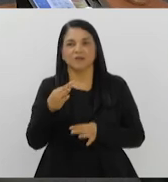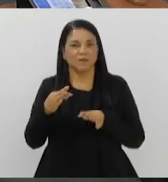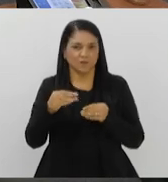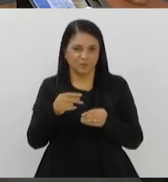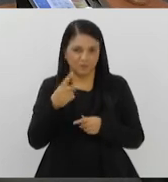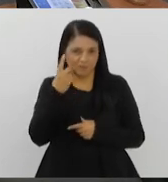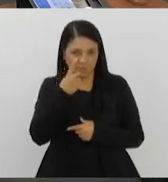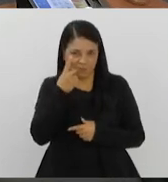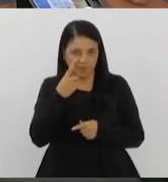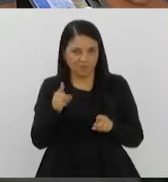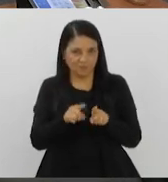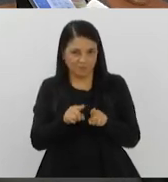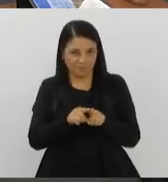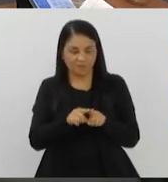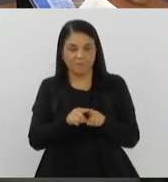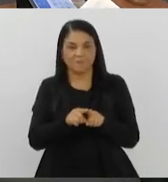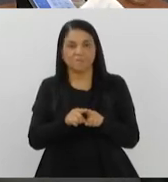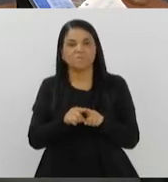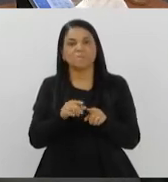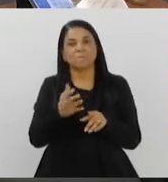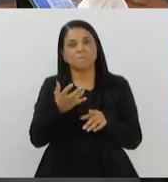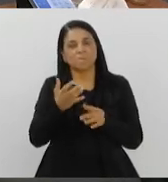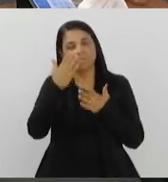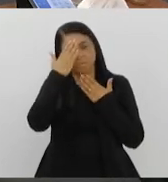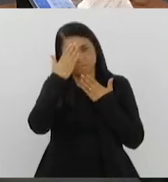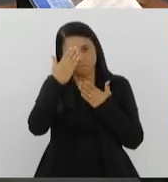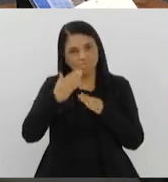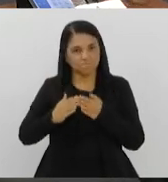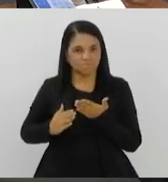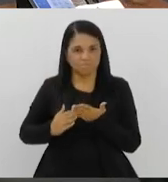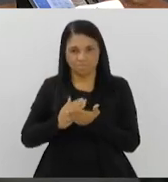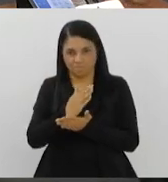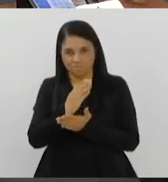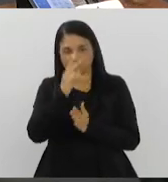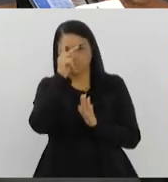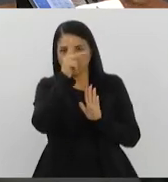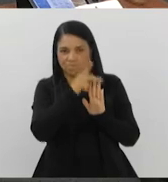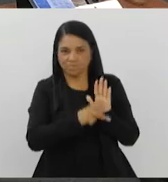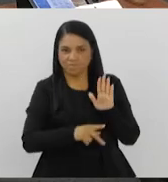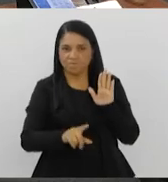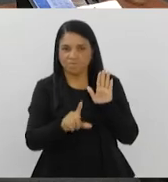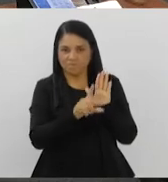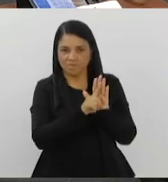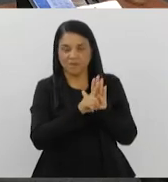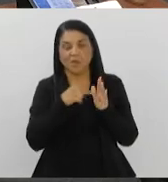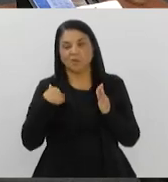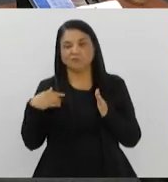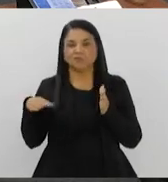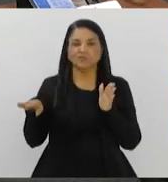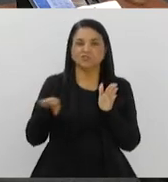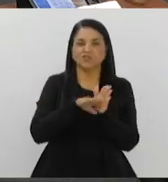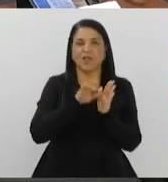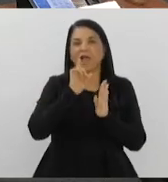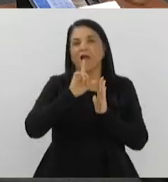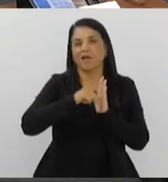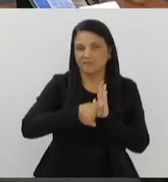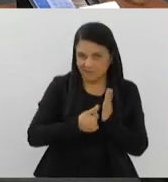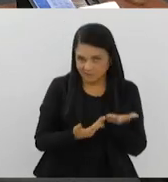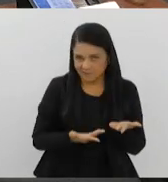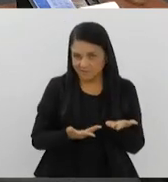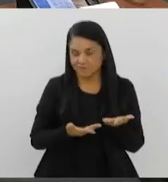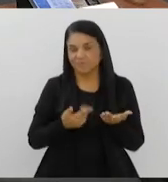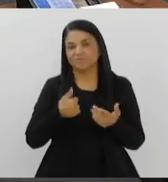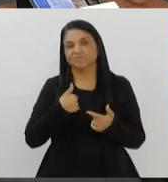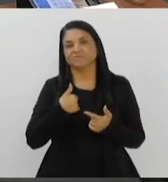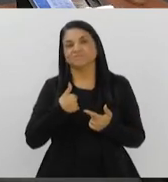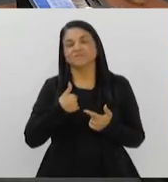pares, para até primeiro agradecer a aprovação do projeto de lei, que eu cheguei atrasado, e quero parabenizar